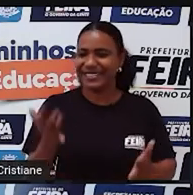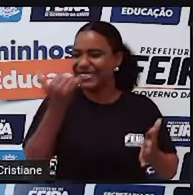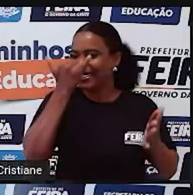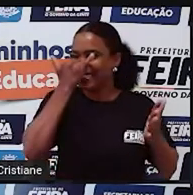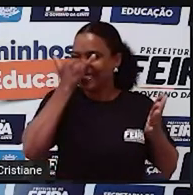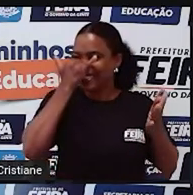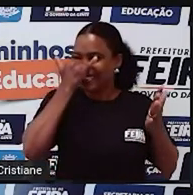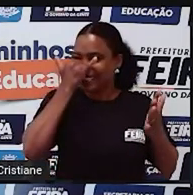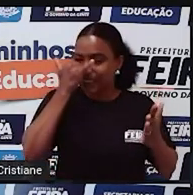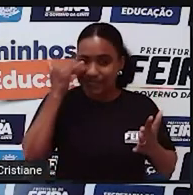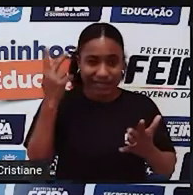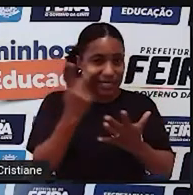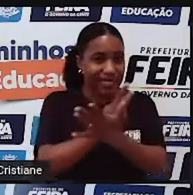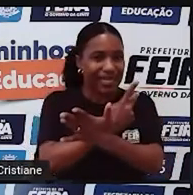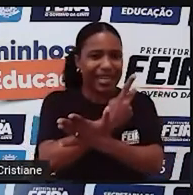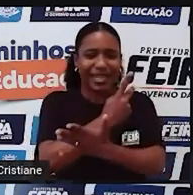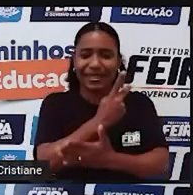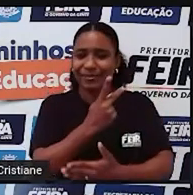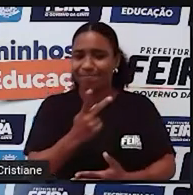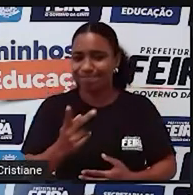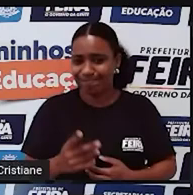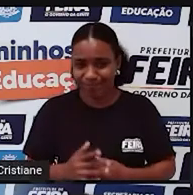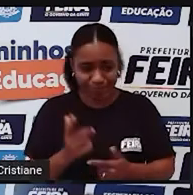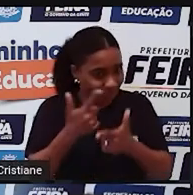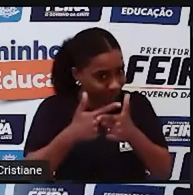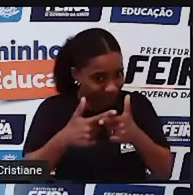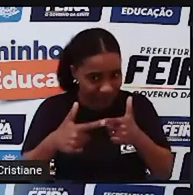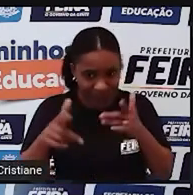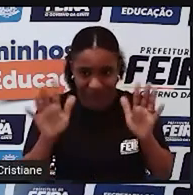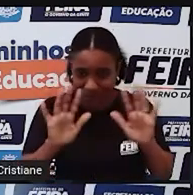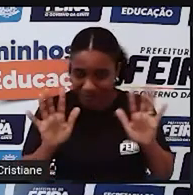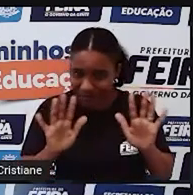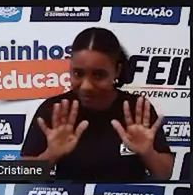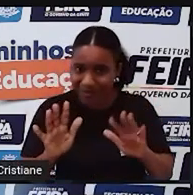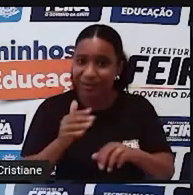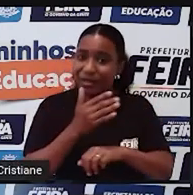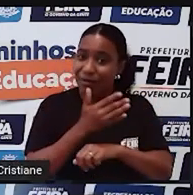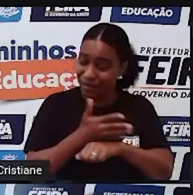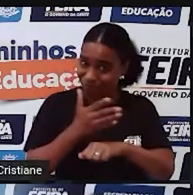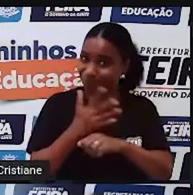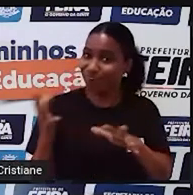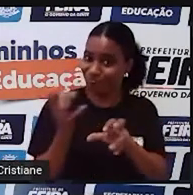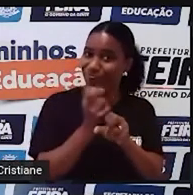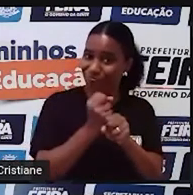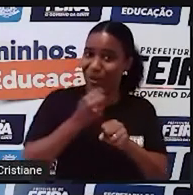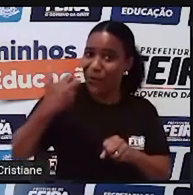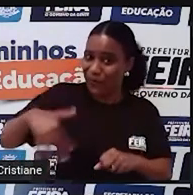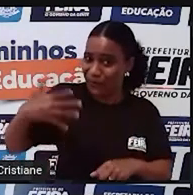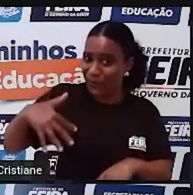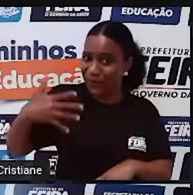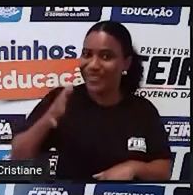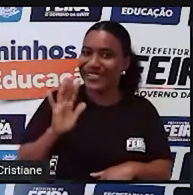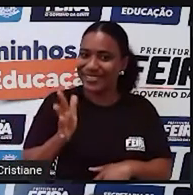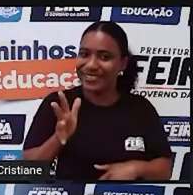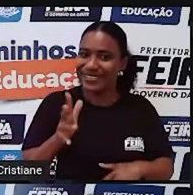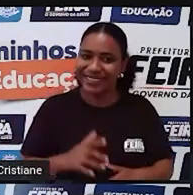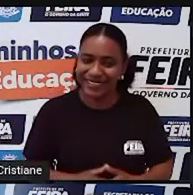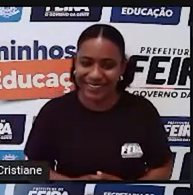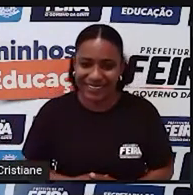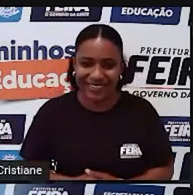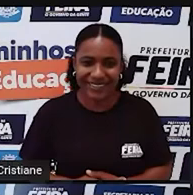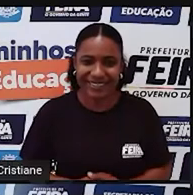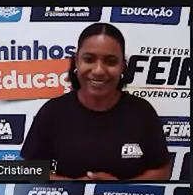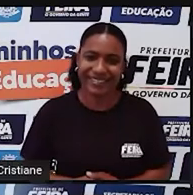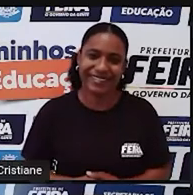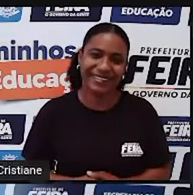gente, apertei errado. Não tem problema, porque a gente já tem bastante pontos. Bye, hello, good